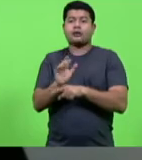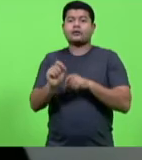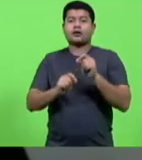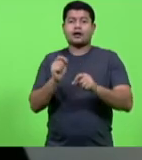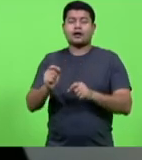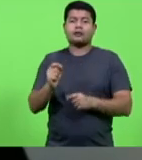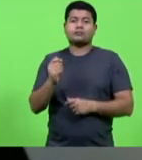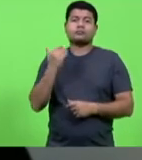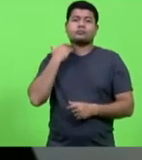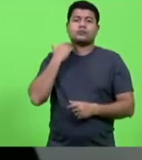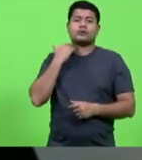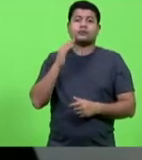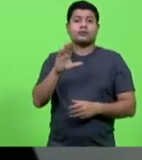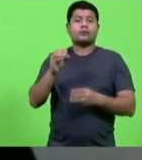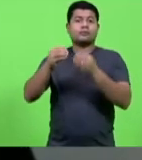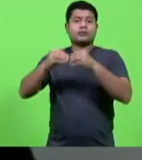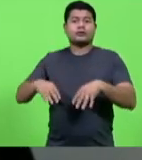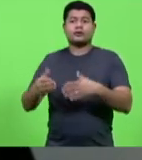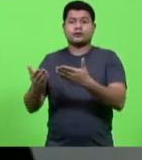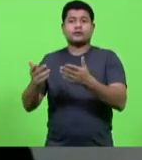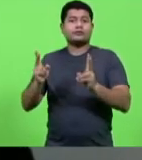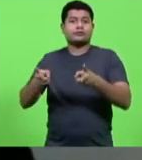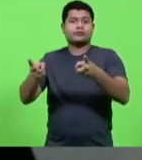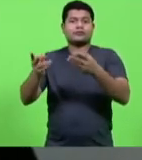empresário que está devendo. Porque